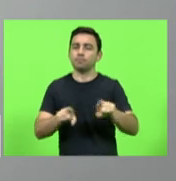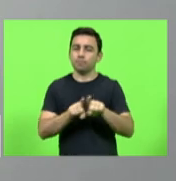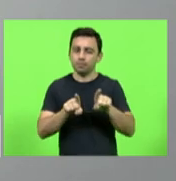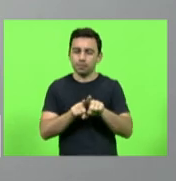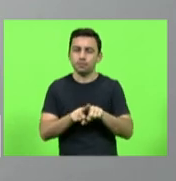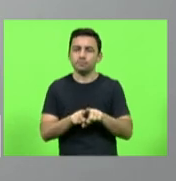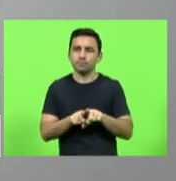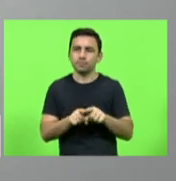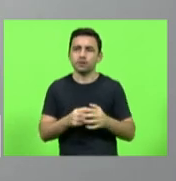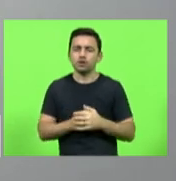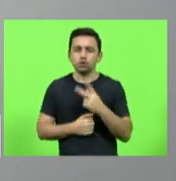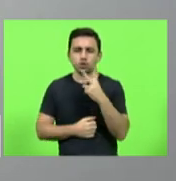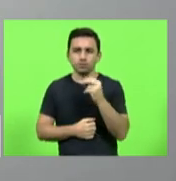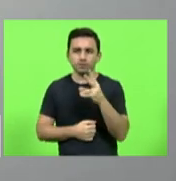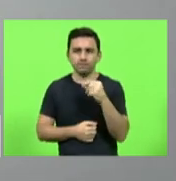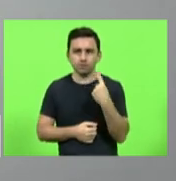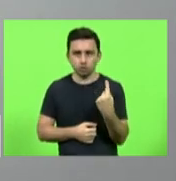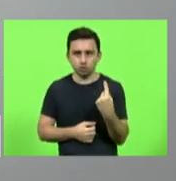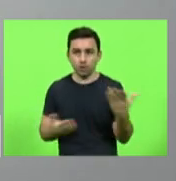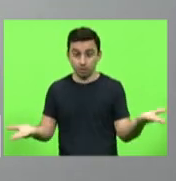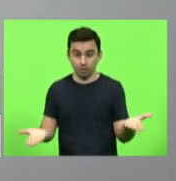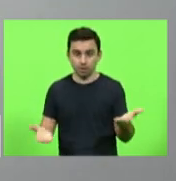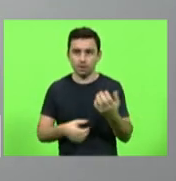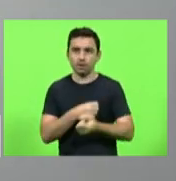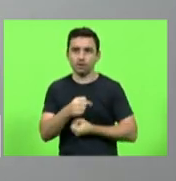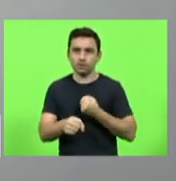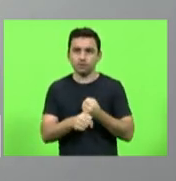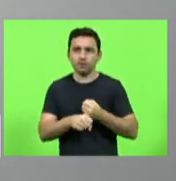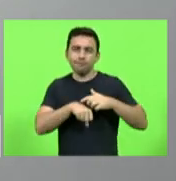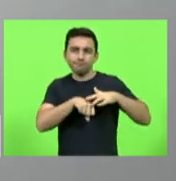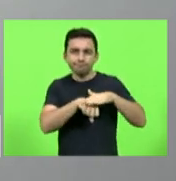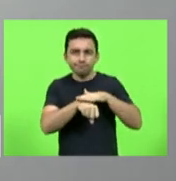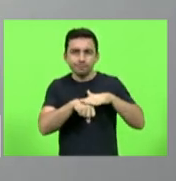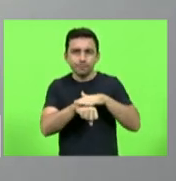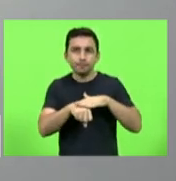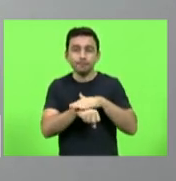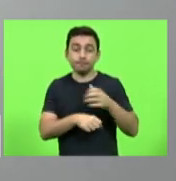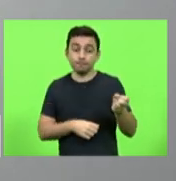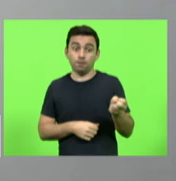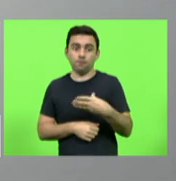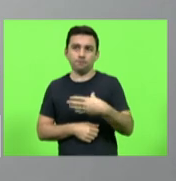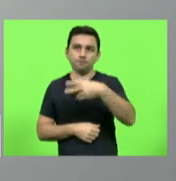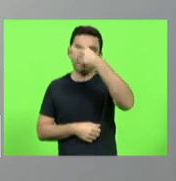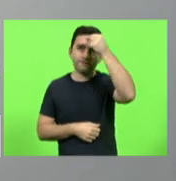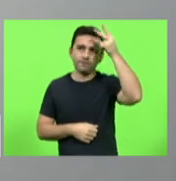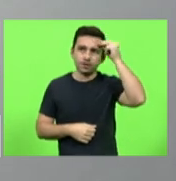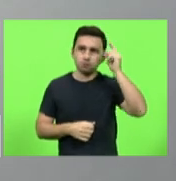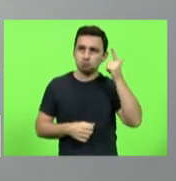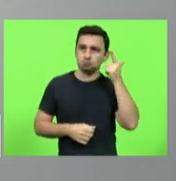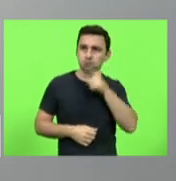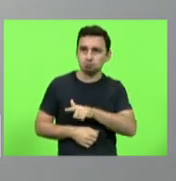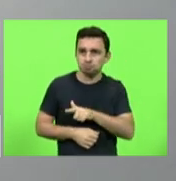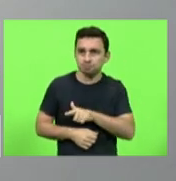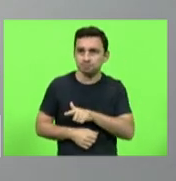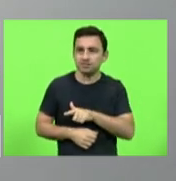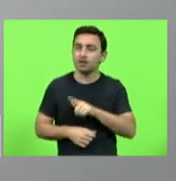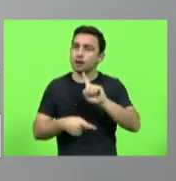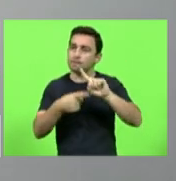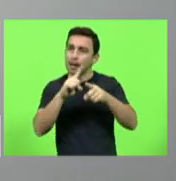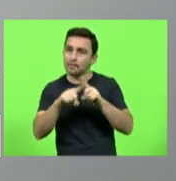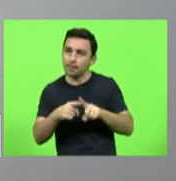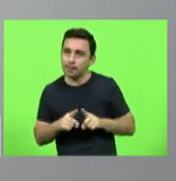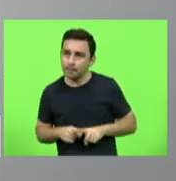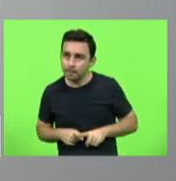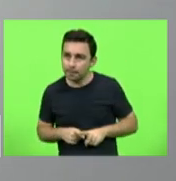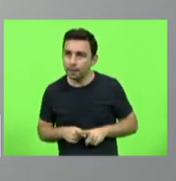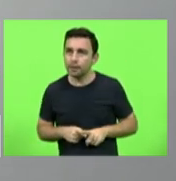Em 2021, então, nesse ano, a nossa conversa é com os novos prefeitos eleitos e será articulada novamente,